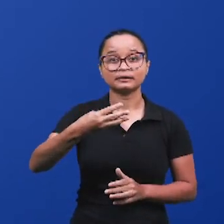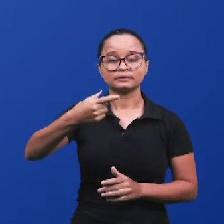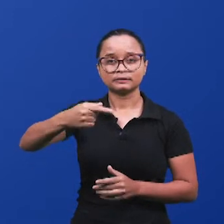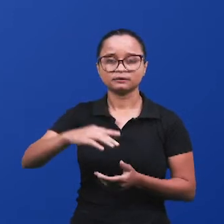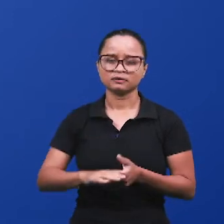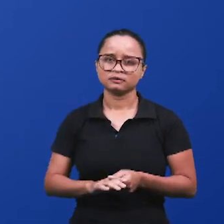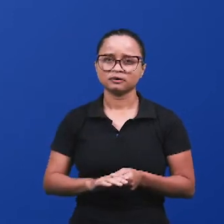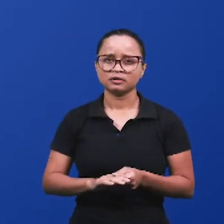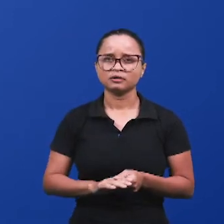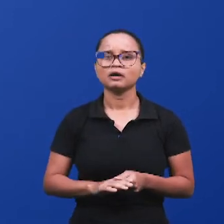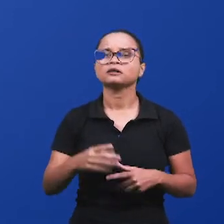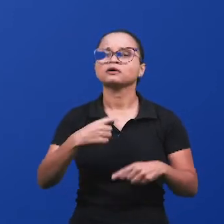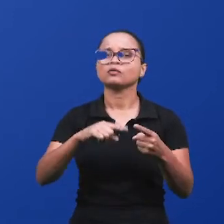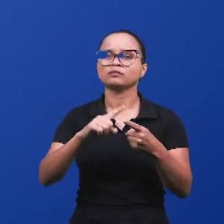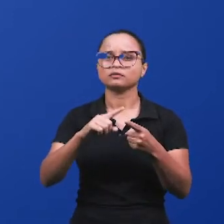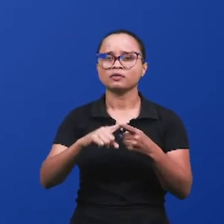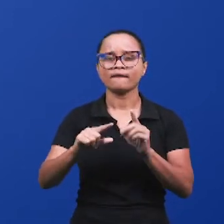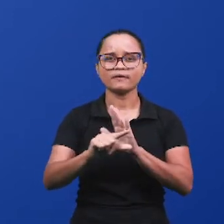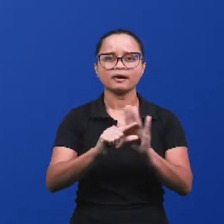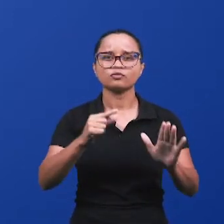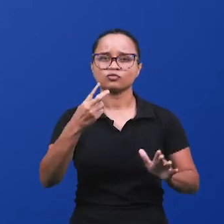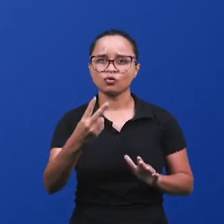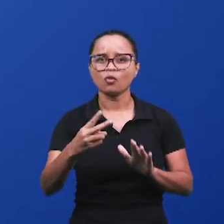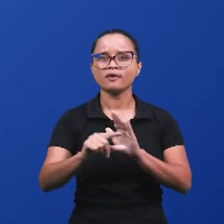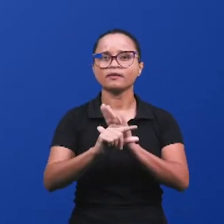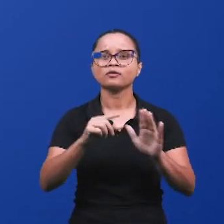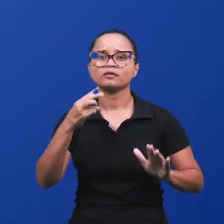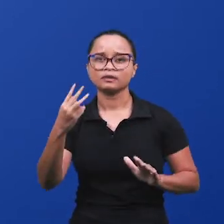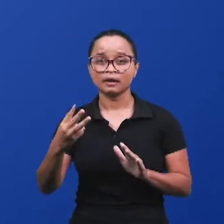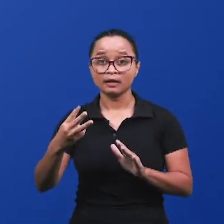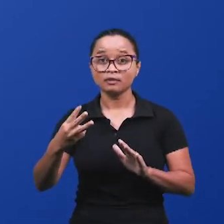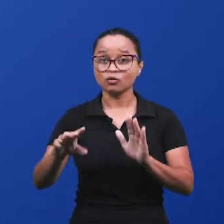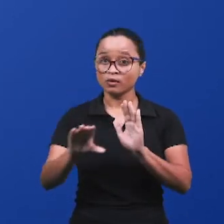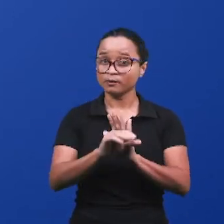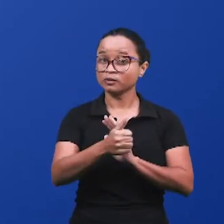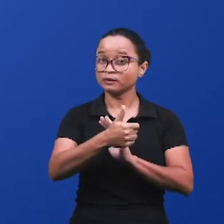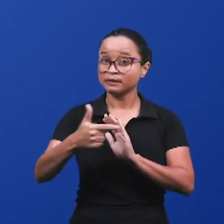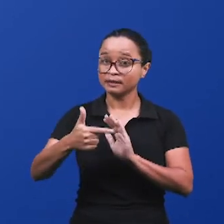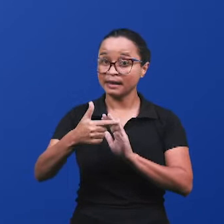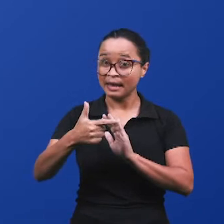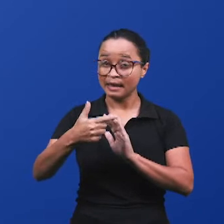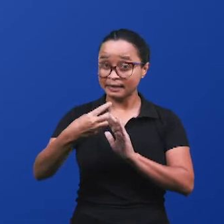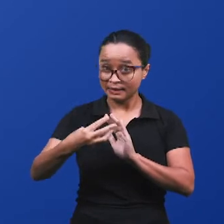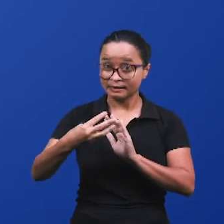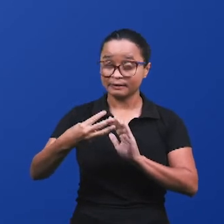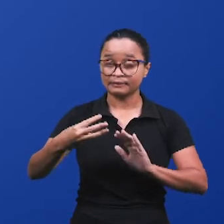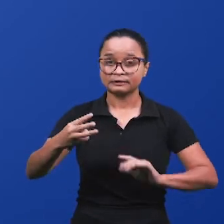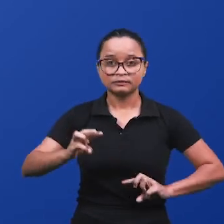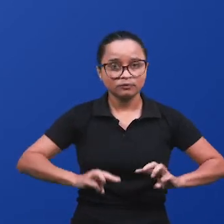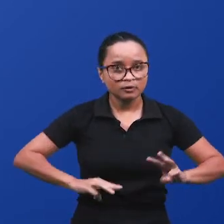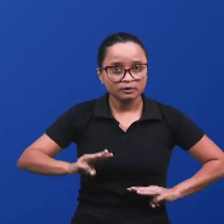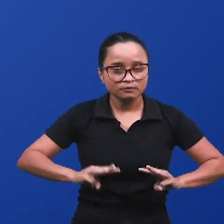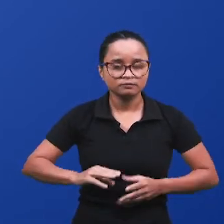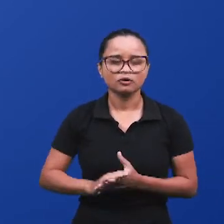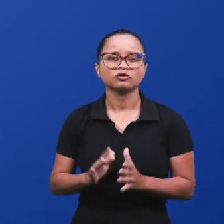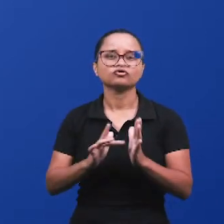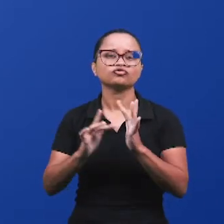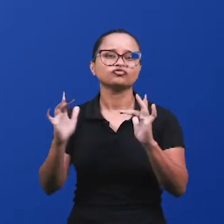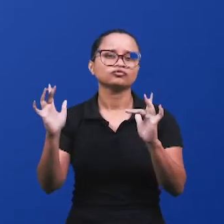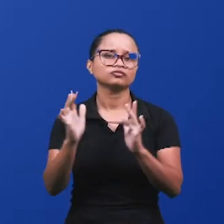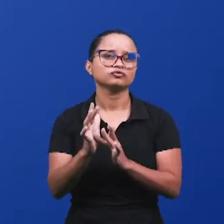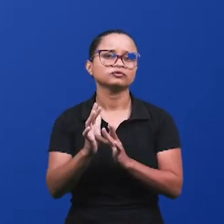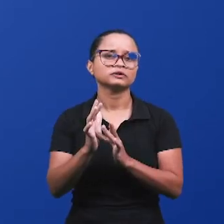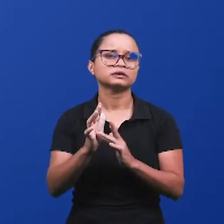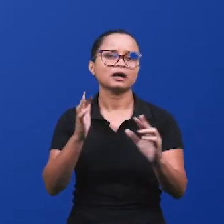1. Nos versos 2 e 3 do capítulo 13 do Evangelho de Marcos, o Senhor Jesus se refere a